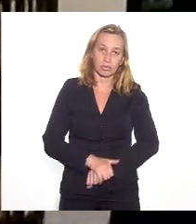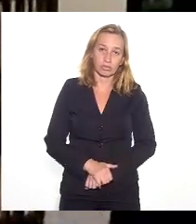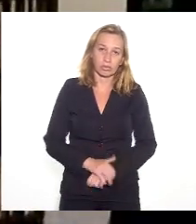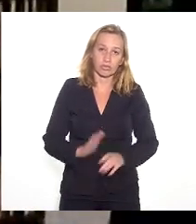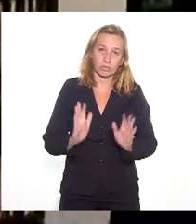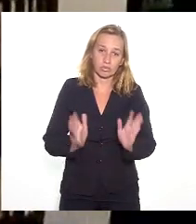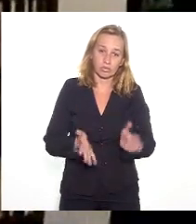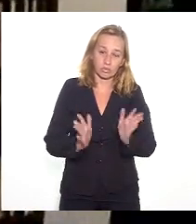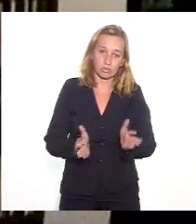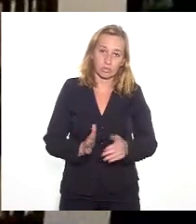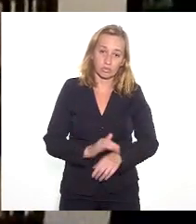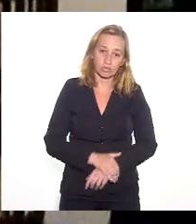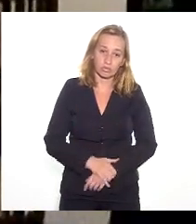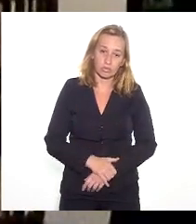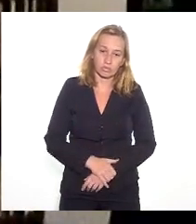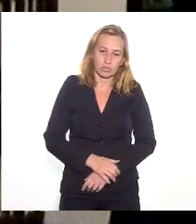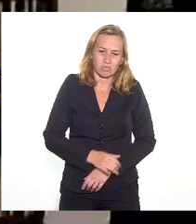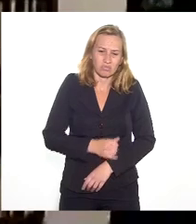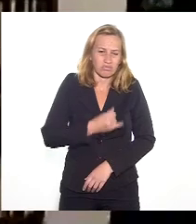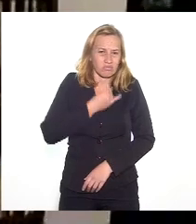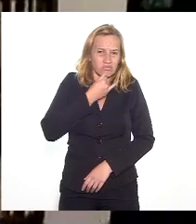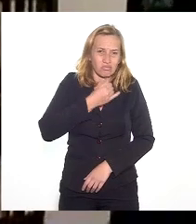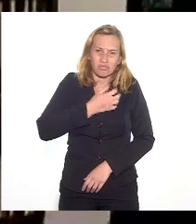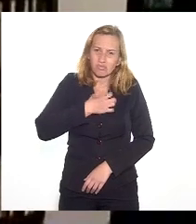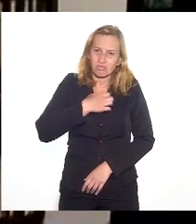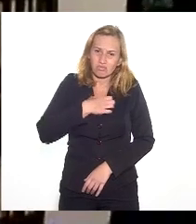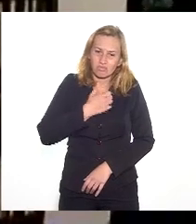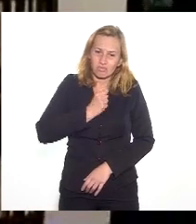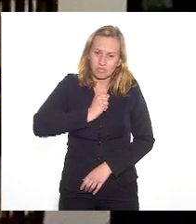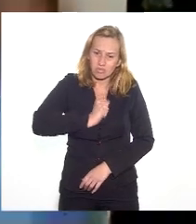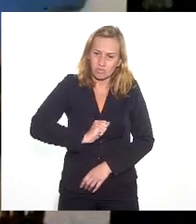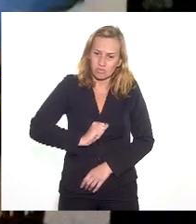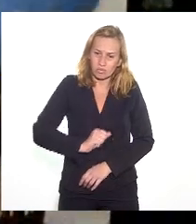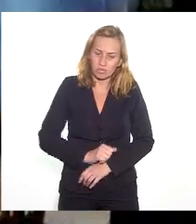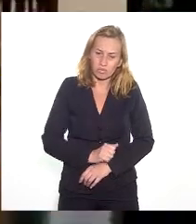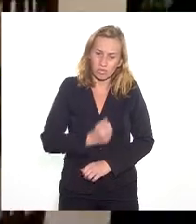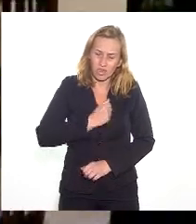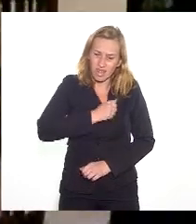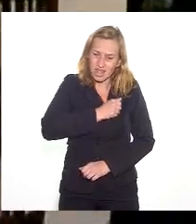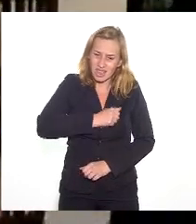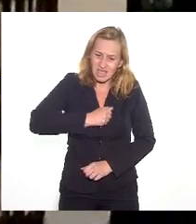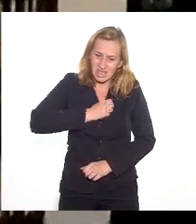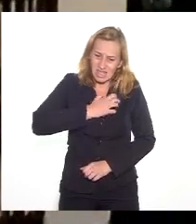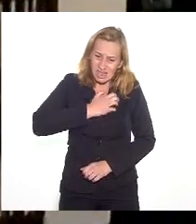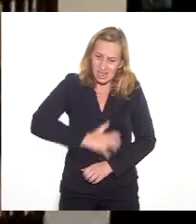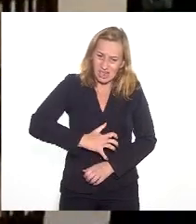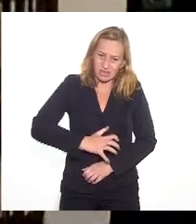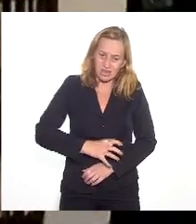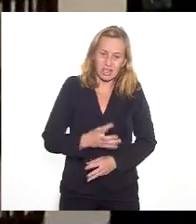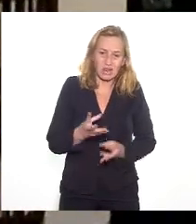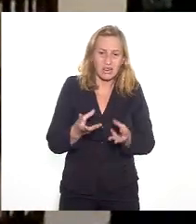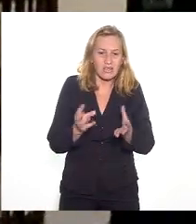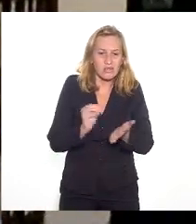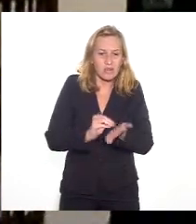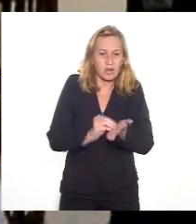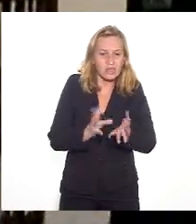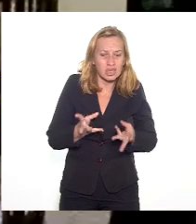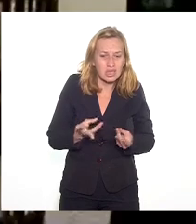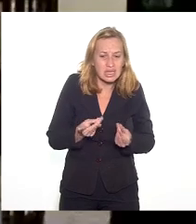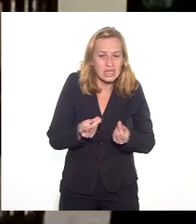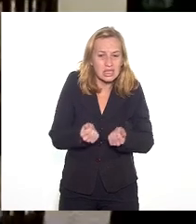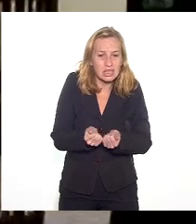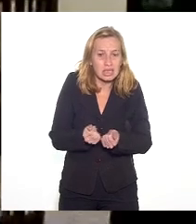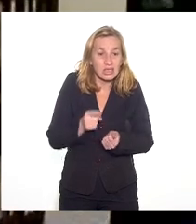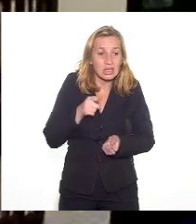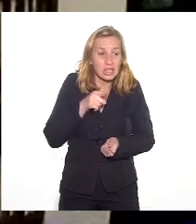Agora, a indignação é em relação à insensibilidade daquele que tem